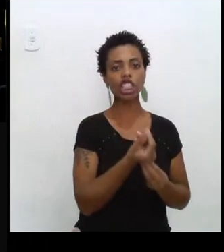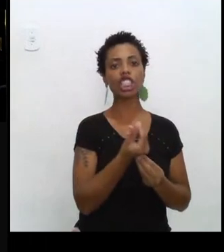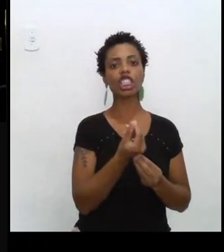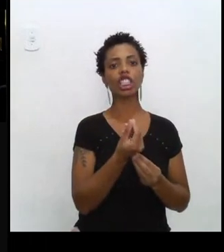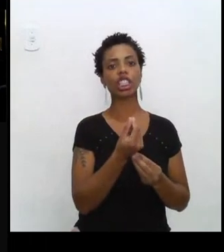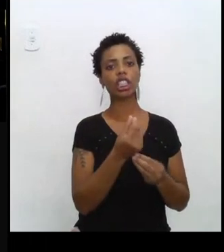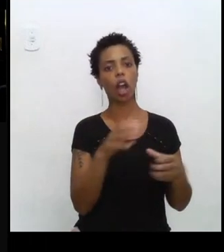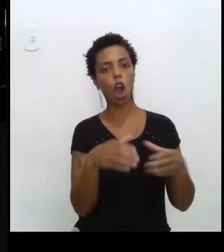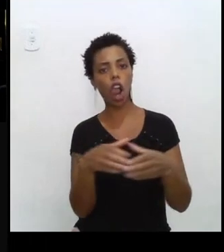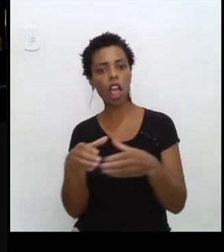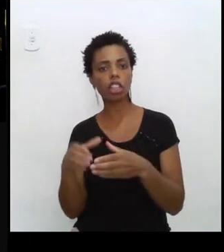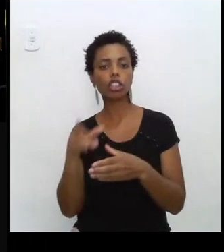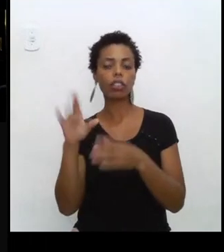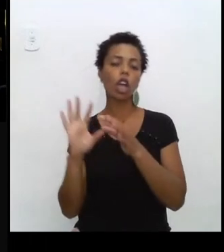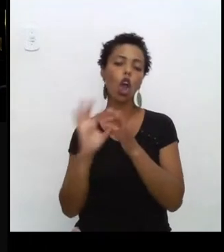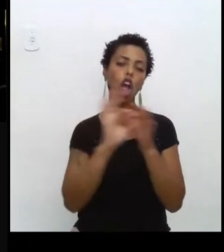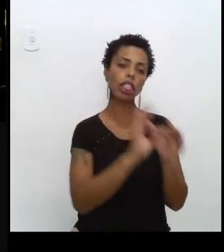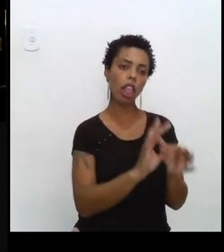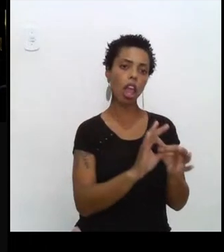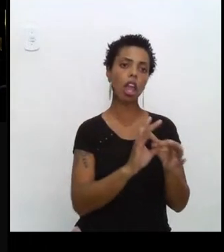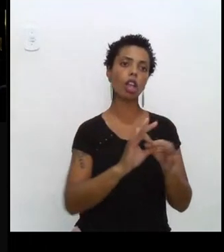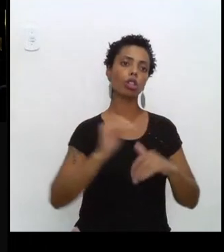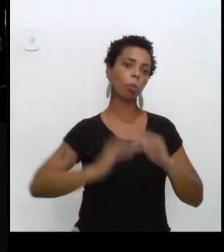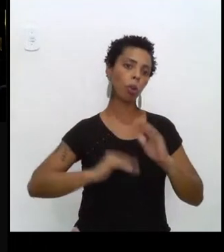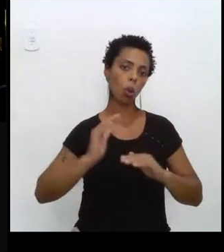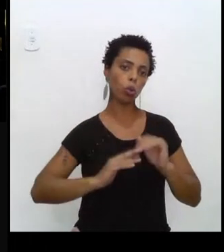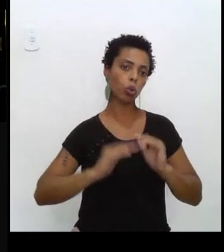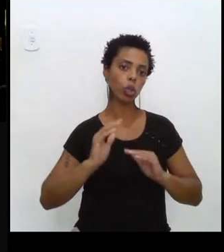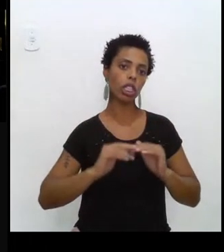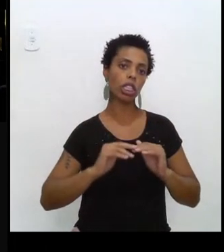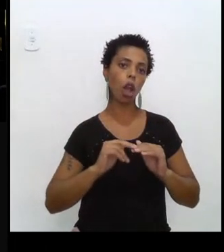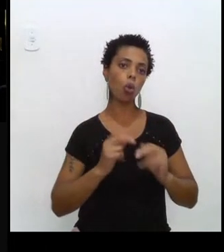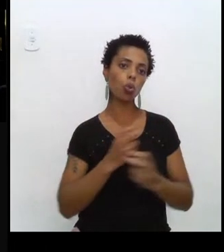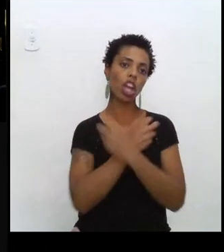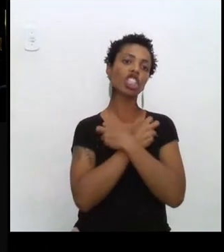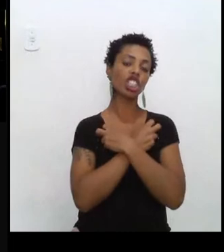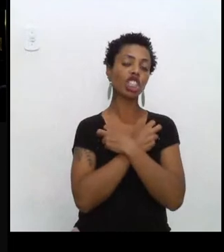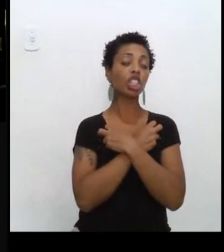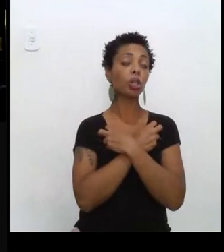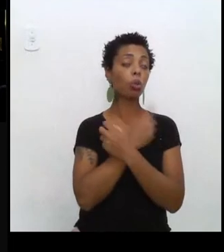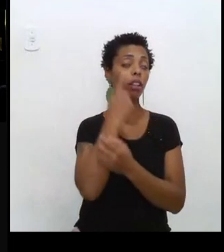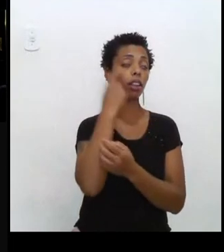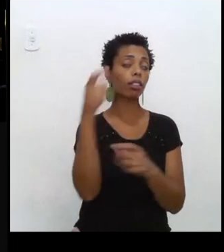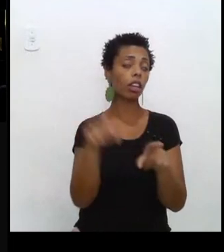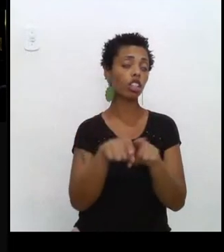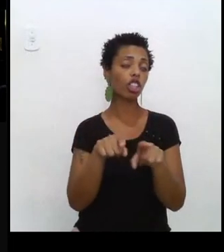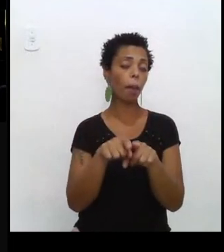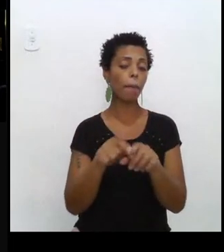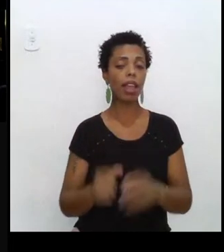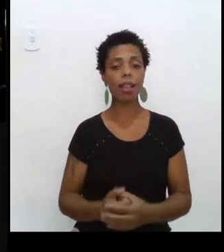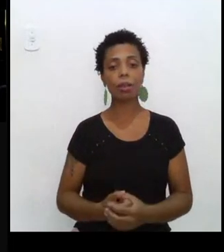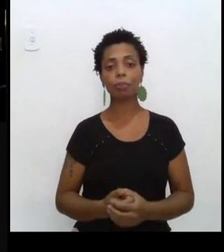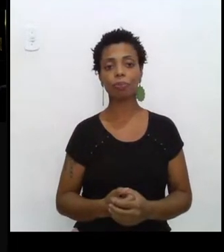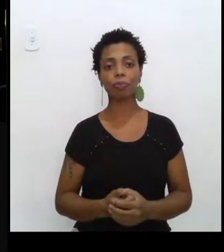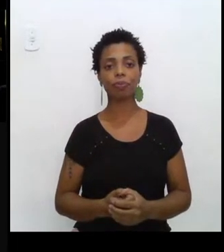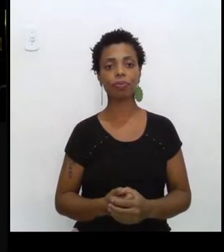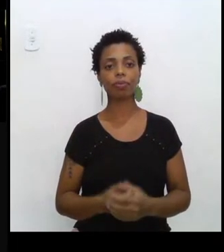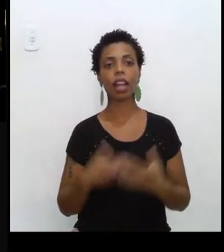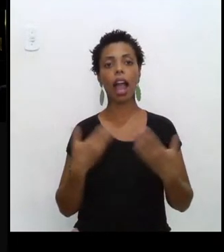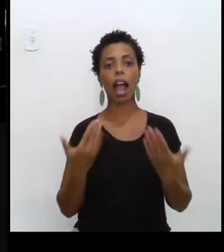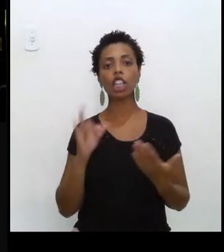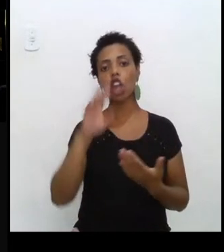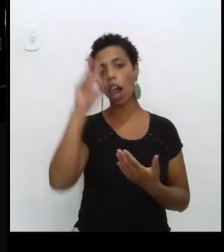sobre esse contexto de produção do Egito seria interessante também E aí só